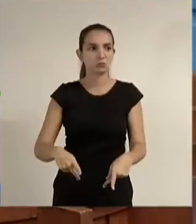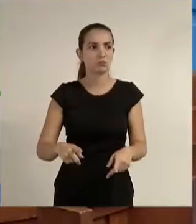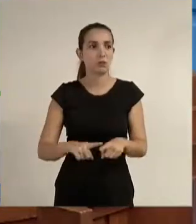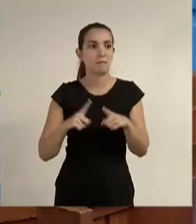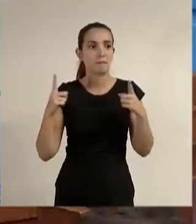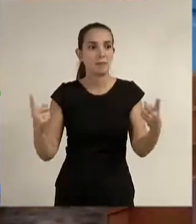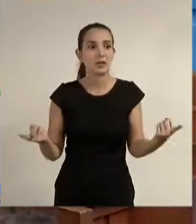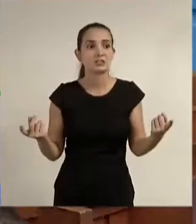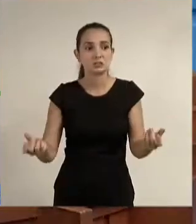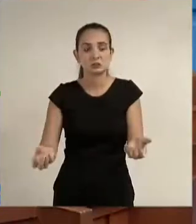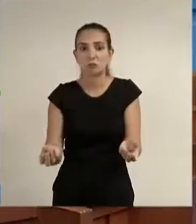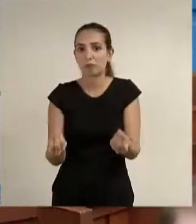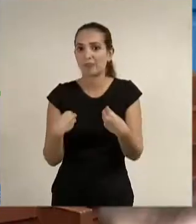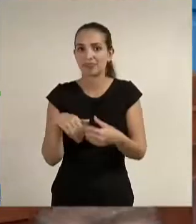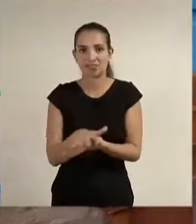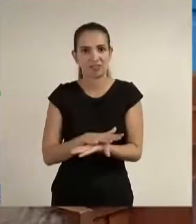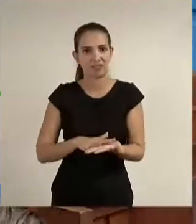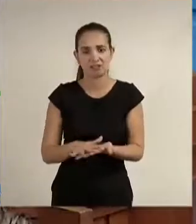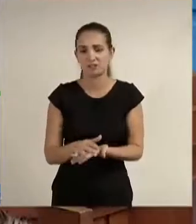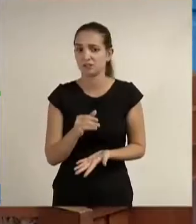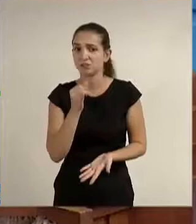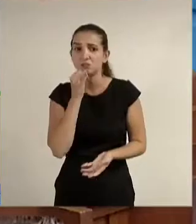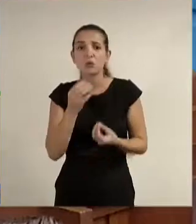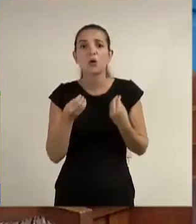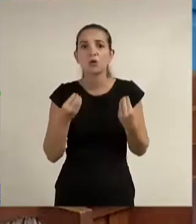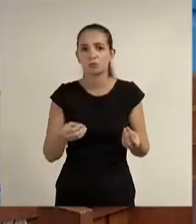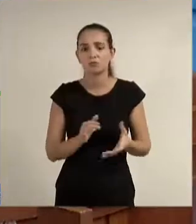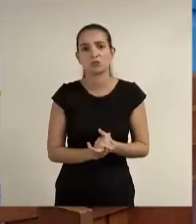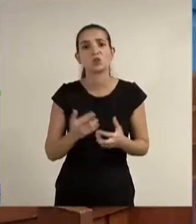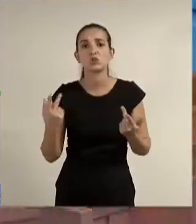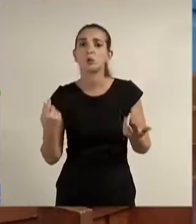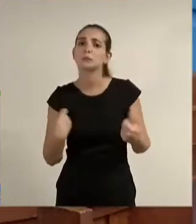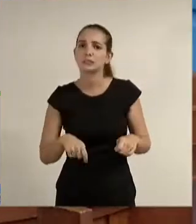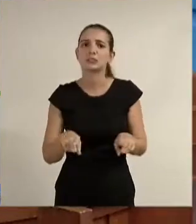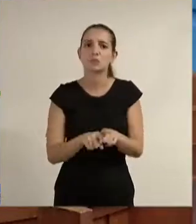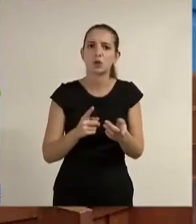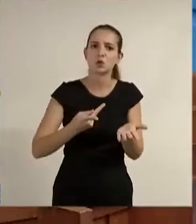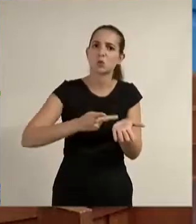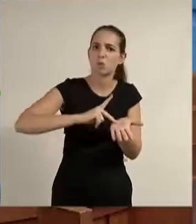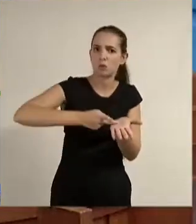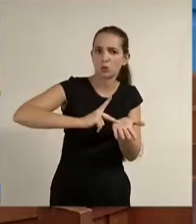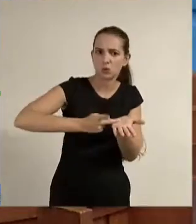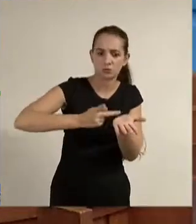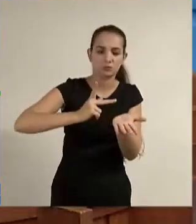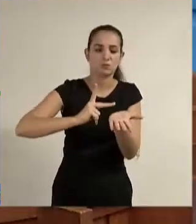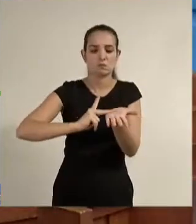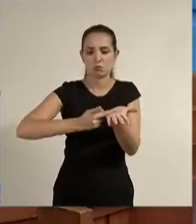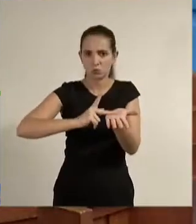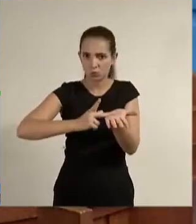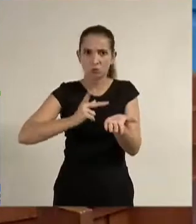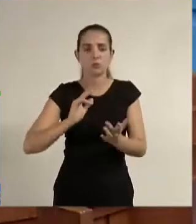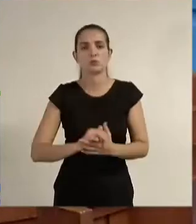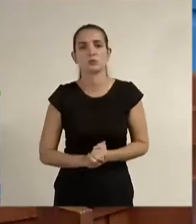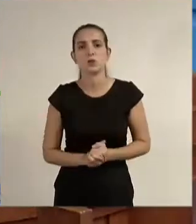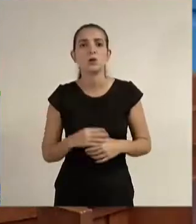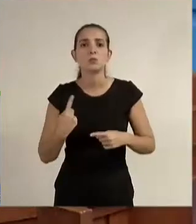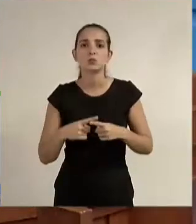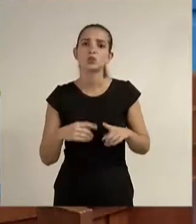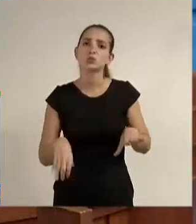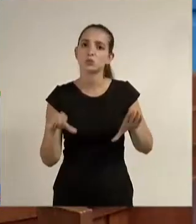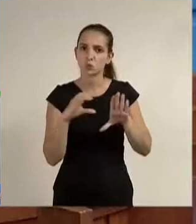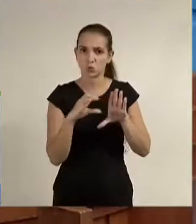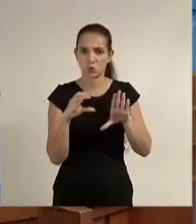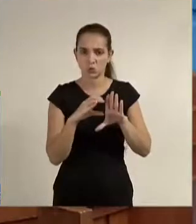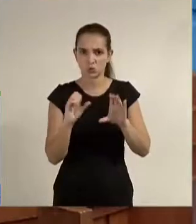até mereceria um PROCON, não é? Porque no Código de Defesa de Direito do Consumidor diz que você só